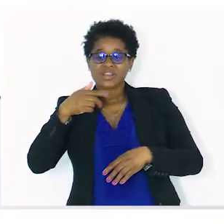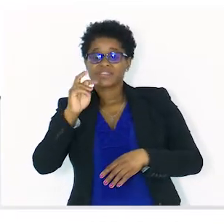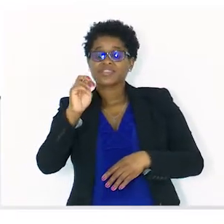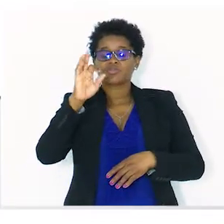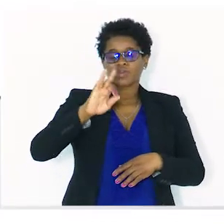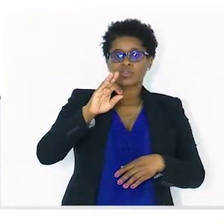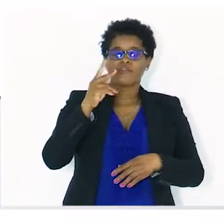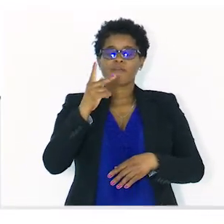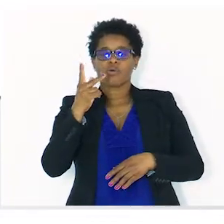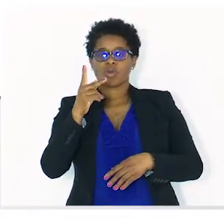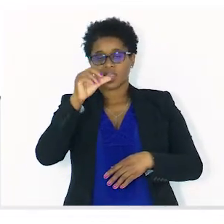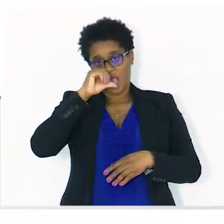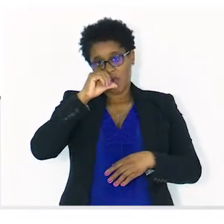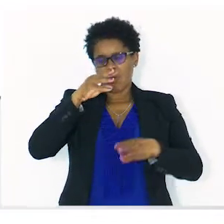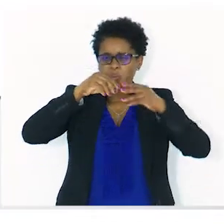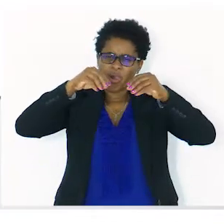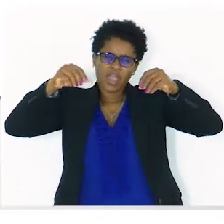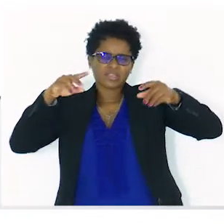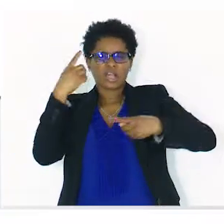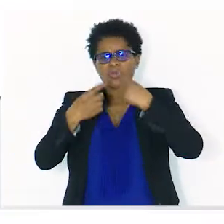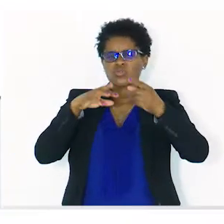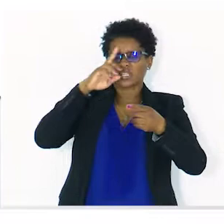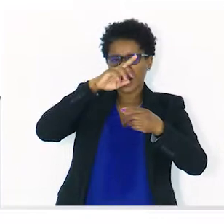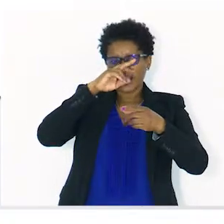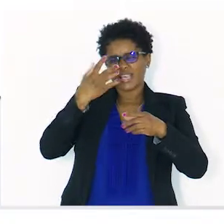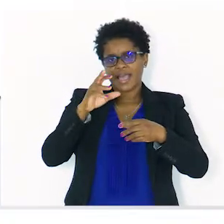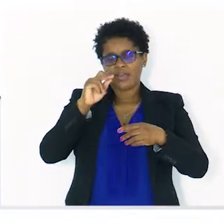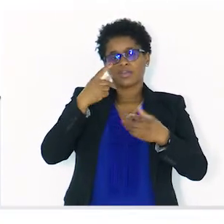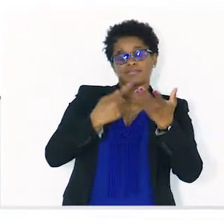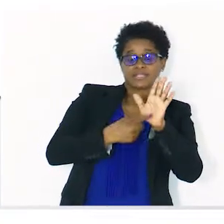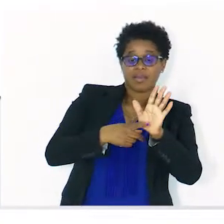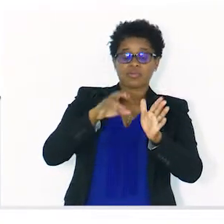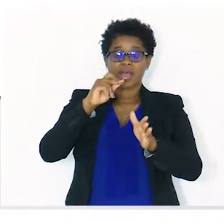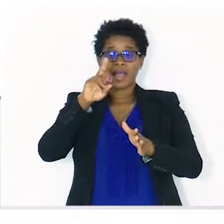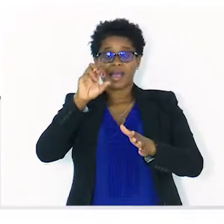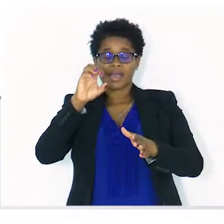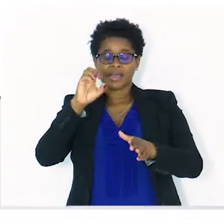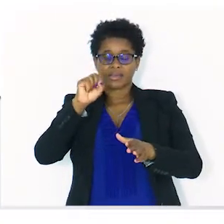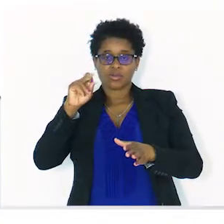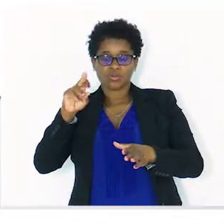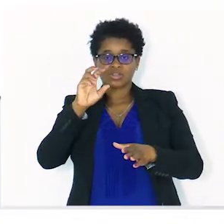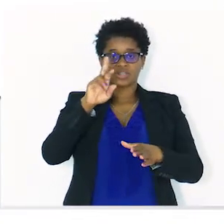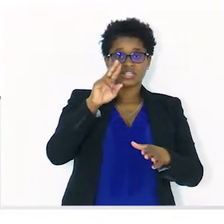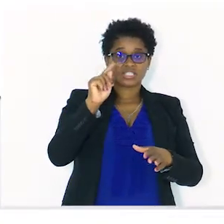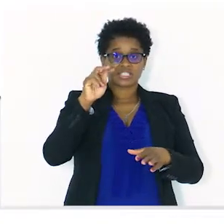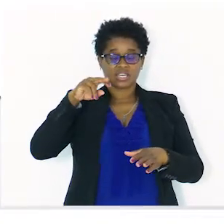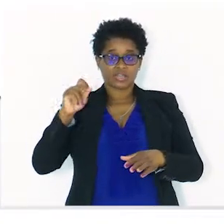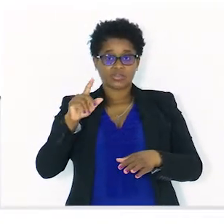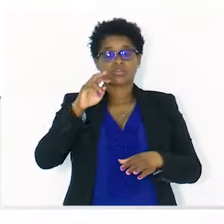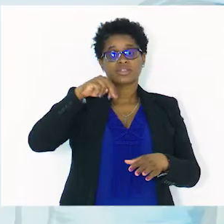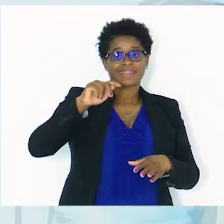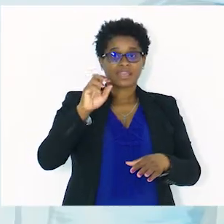água, poeiras e alguns gases raros, como argon, xenon, néon, hélio e